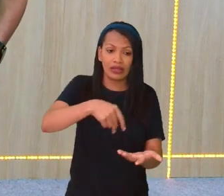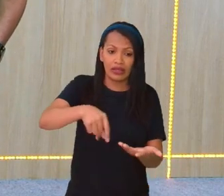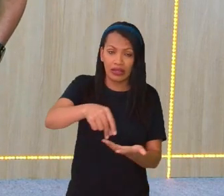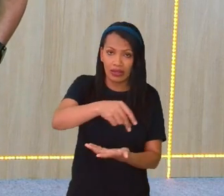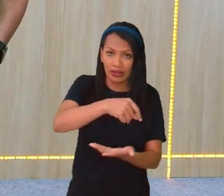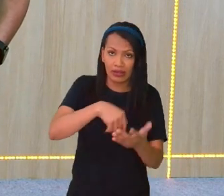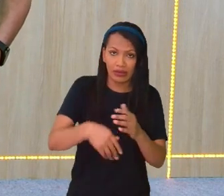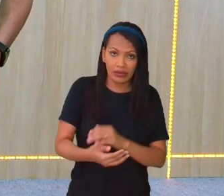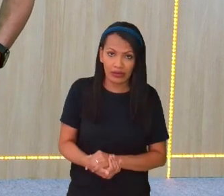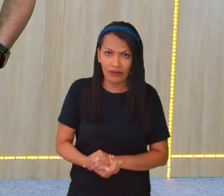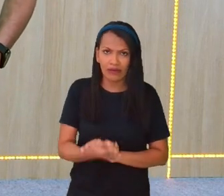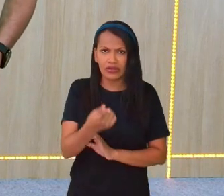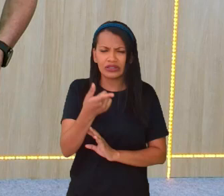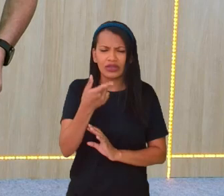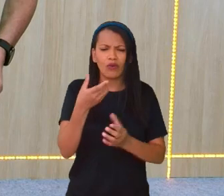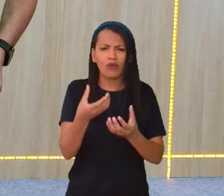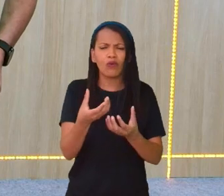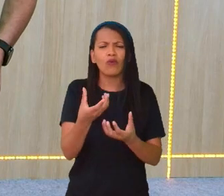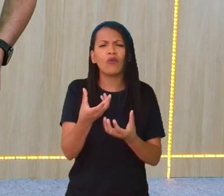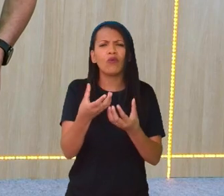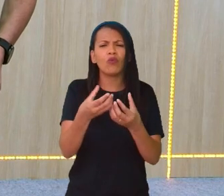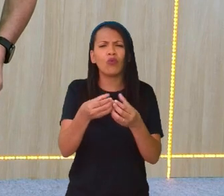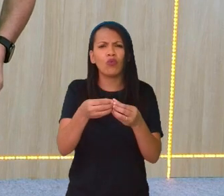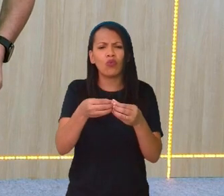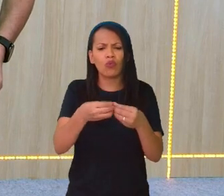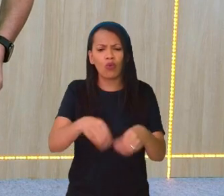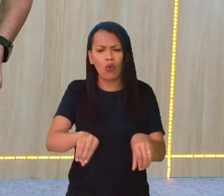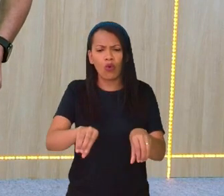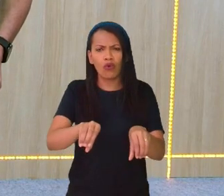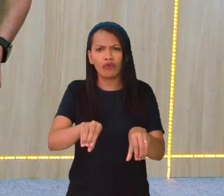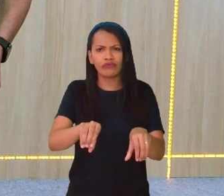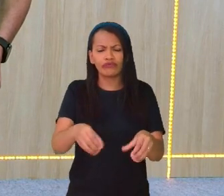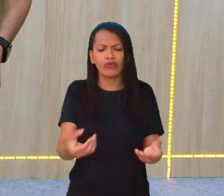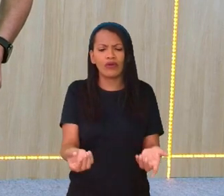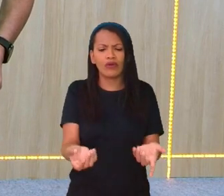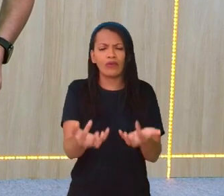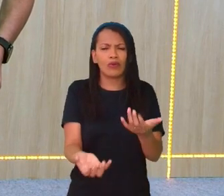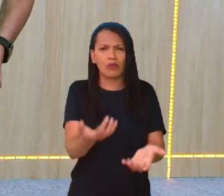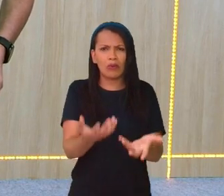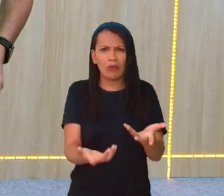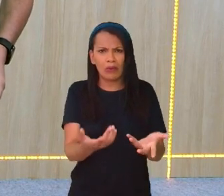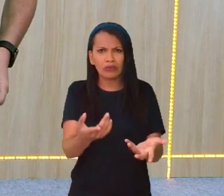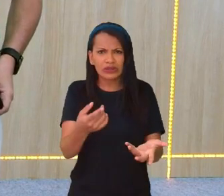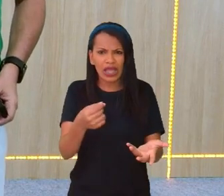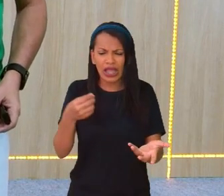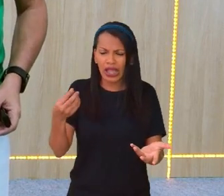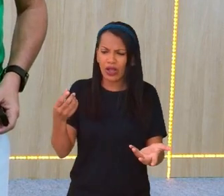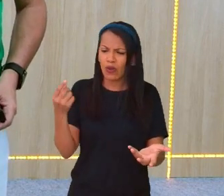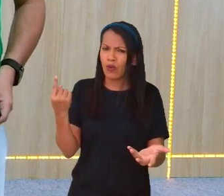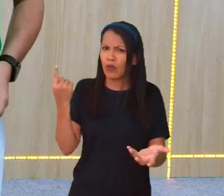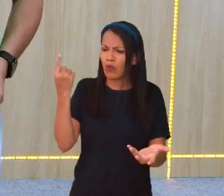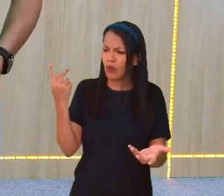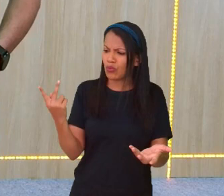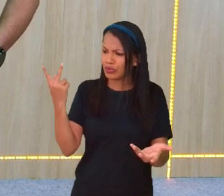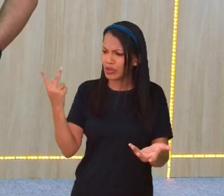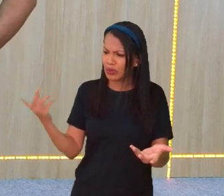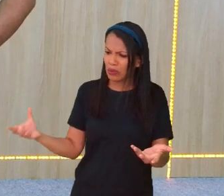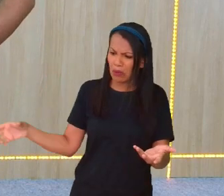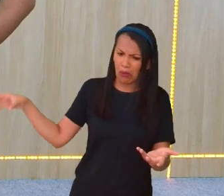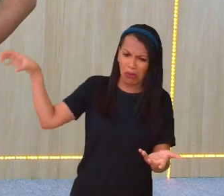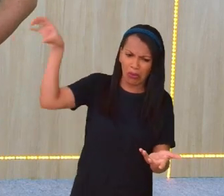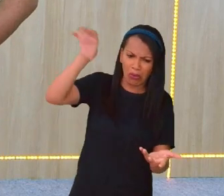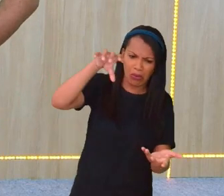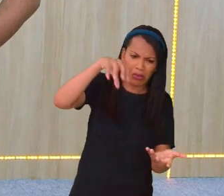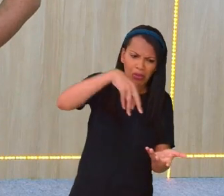bota 1 quilo de sal na panela? Não. Você bota aqui uma pitadinha de sal. Então veja o tempo que você vai